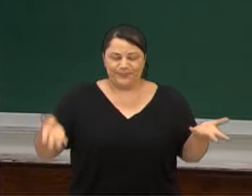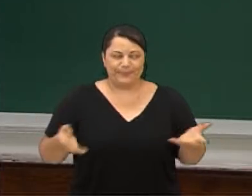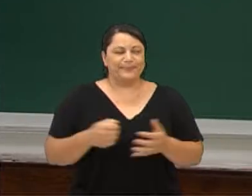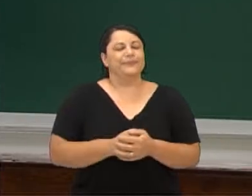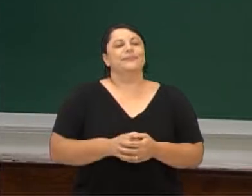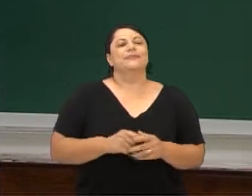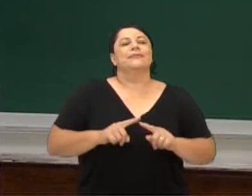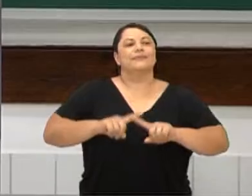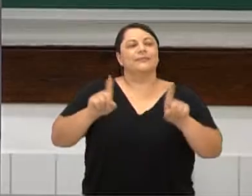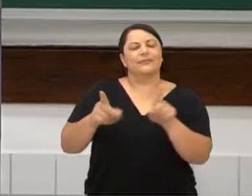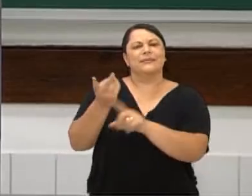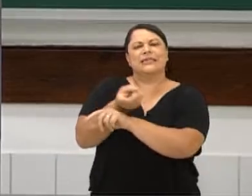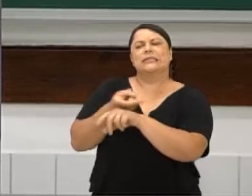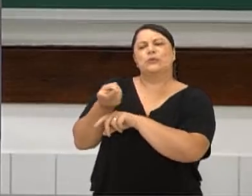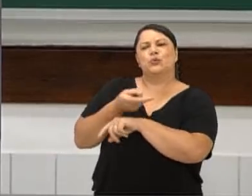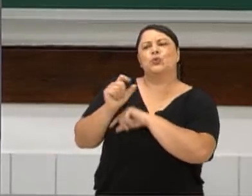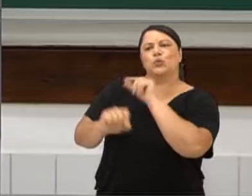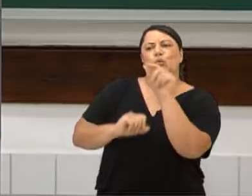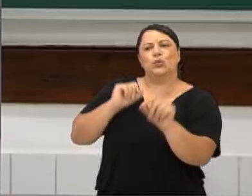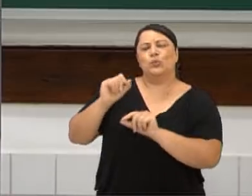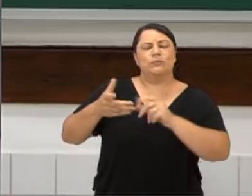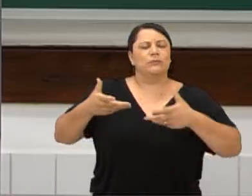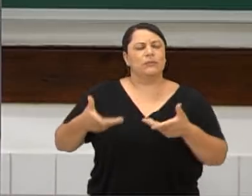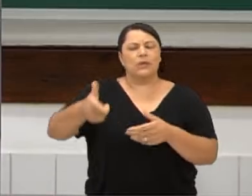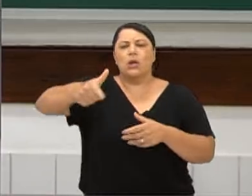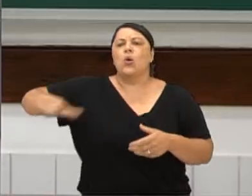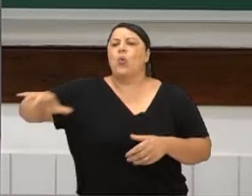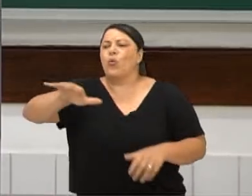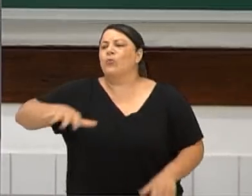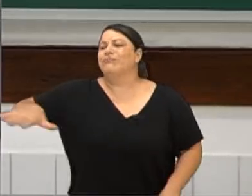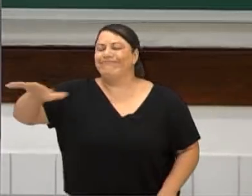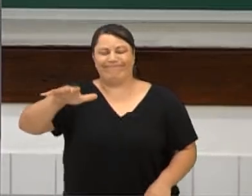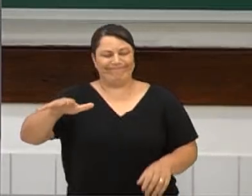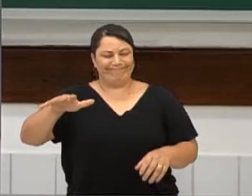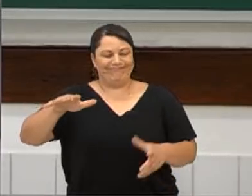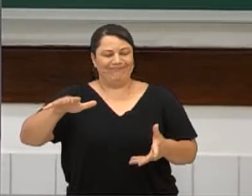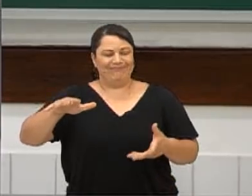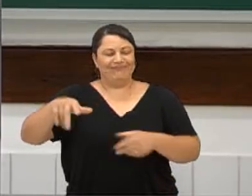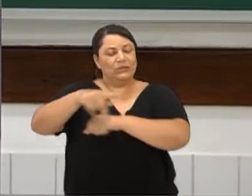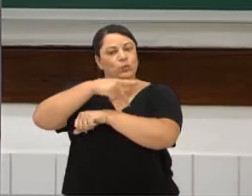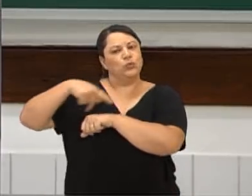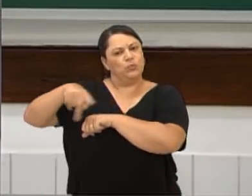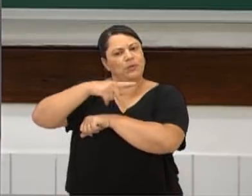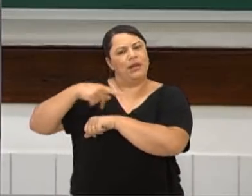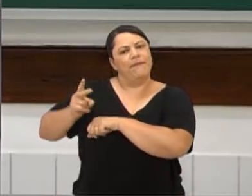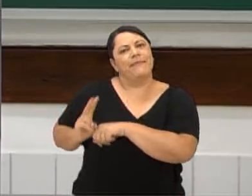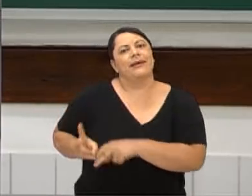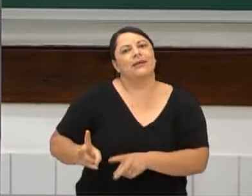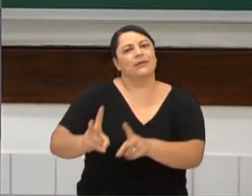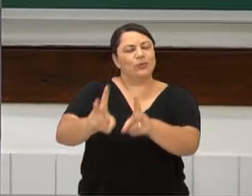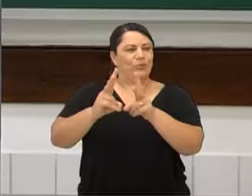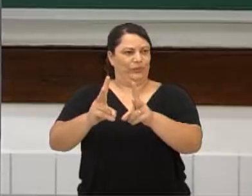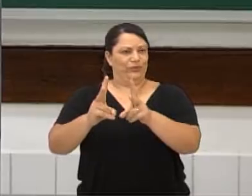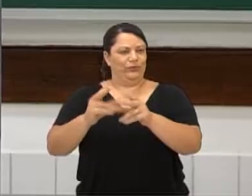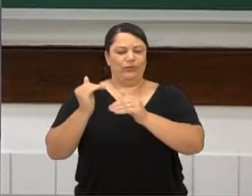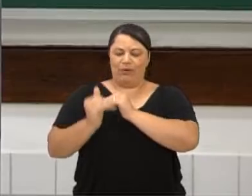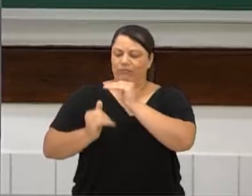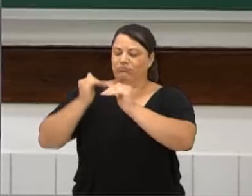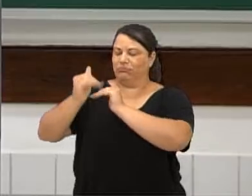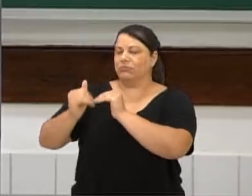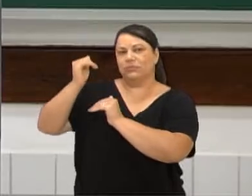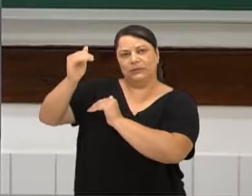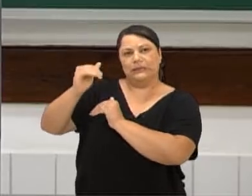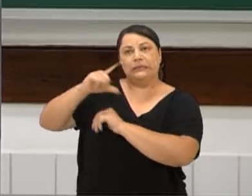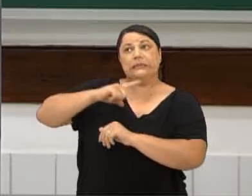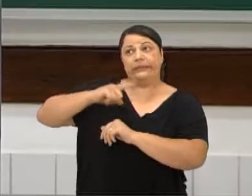estrutura, procuraram que outras regiões, outros países, para continuar avançando. E aí nós temos essa